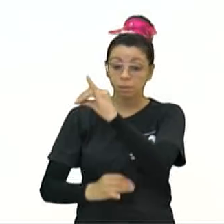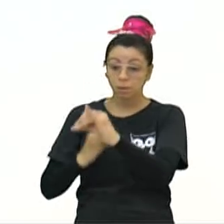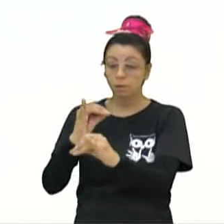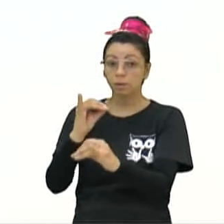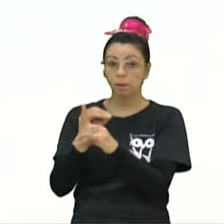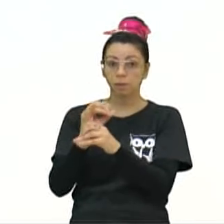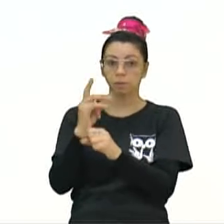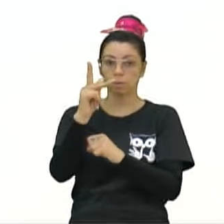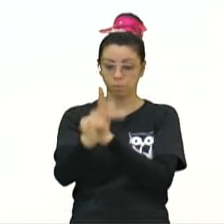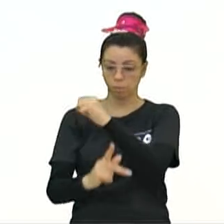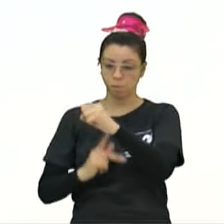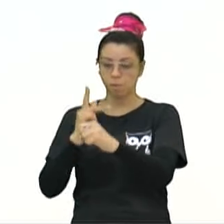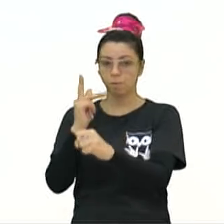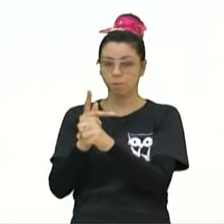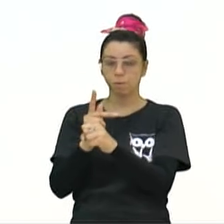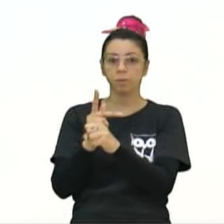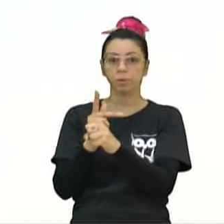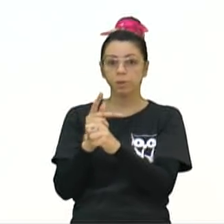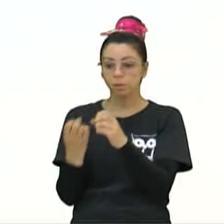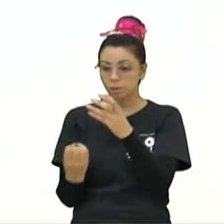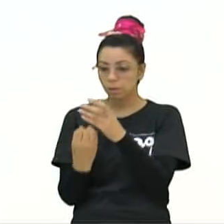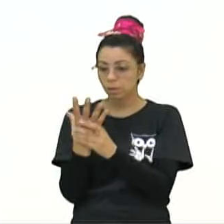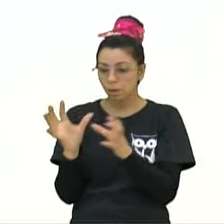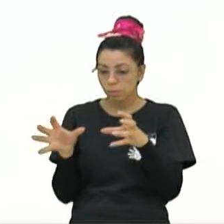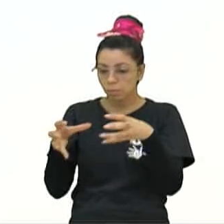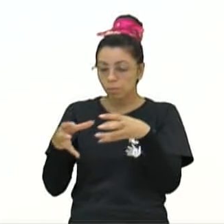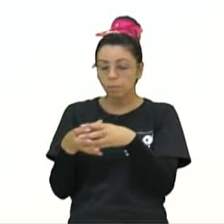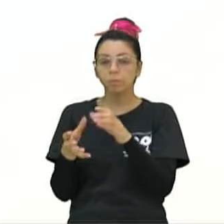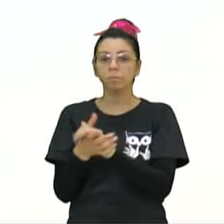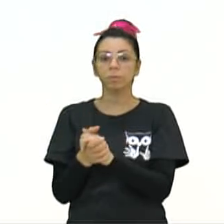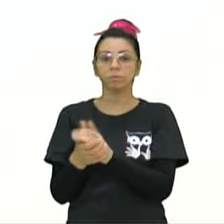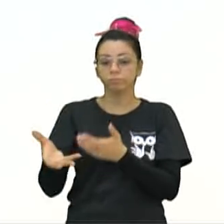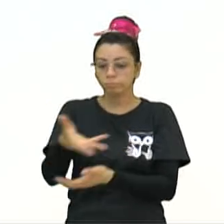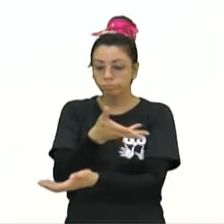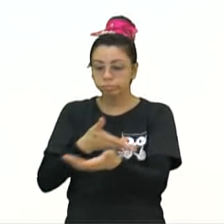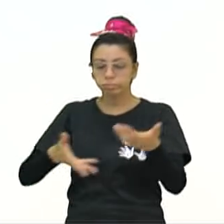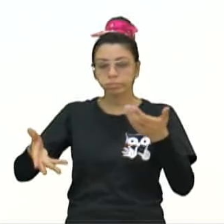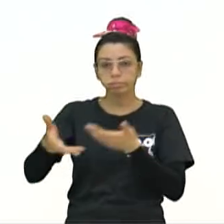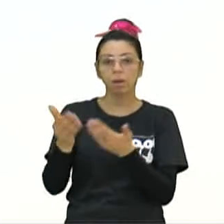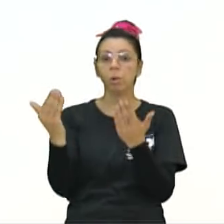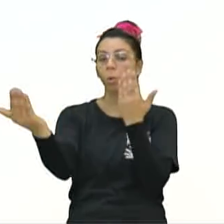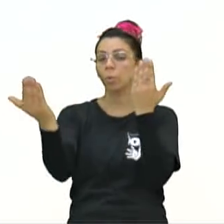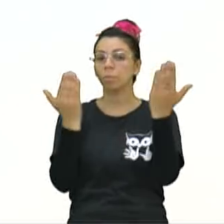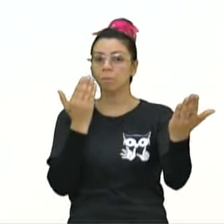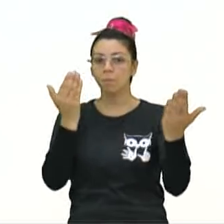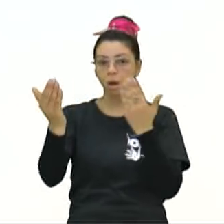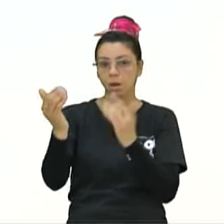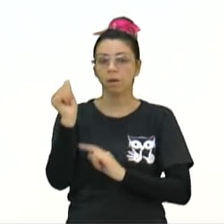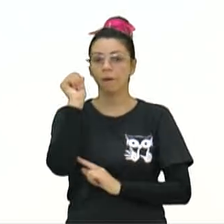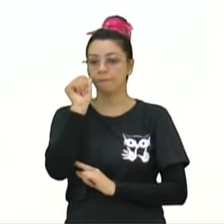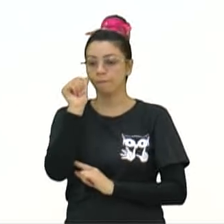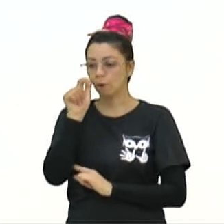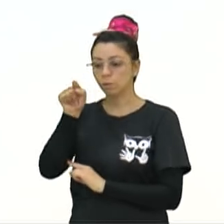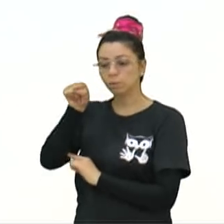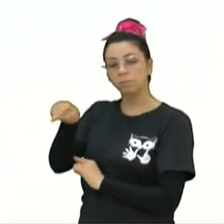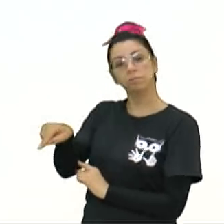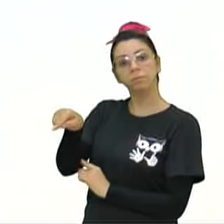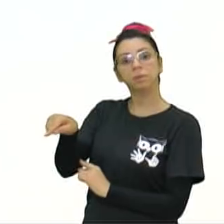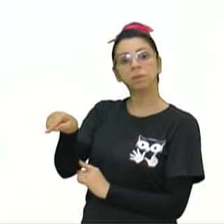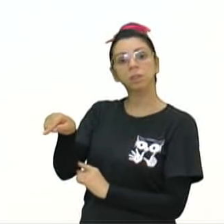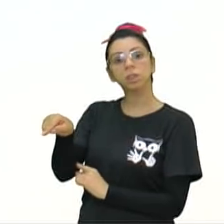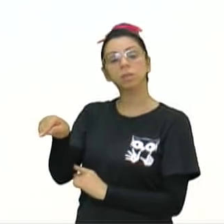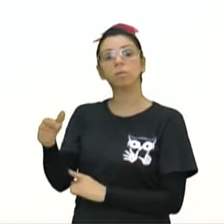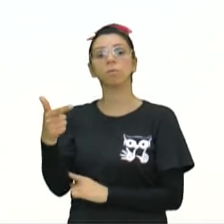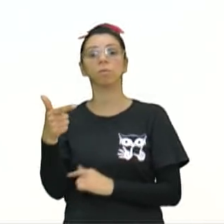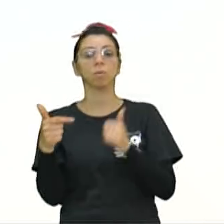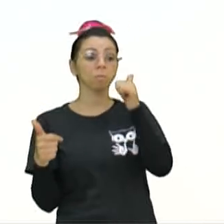outras pessoas, em que comparam fotos suas com as de mulheres feias, tudo por causa de seu corte de cabelo.